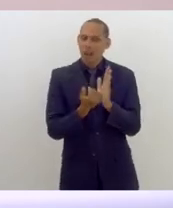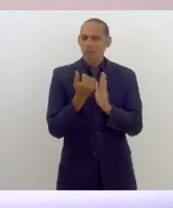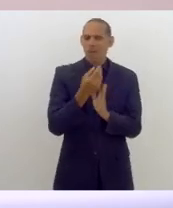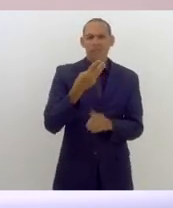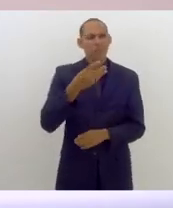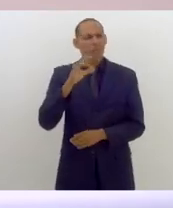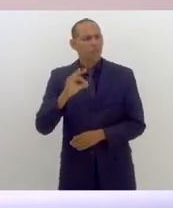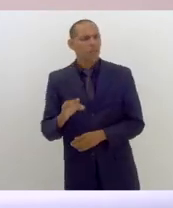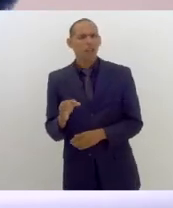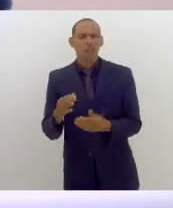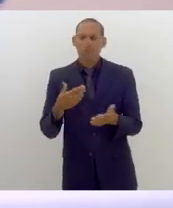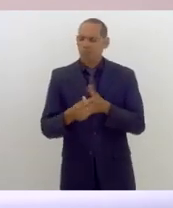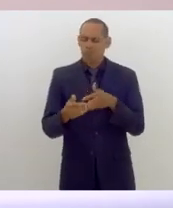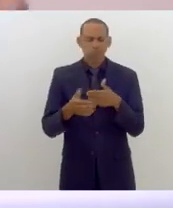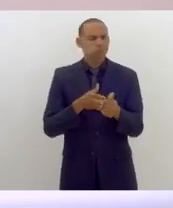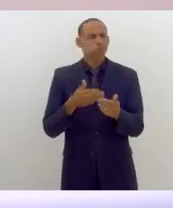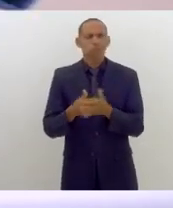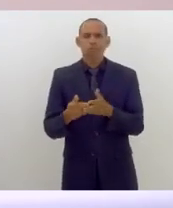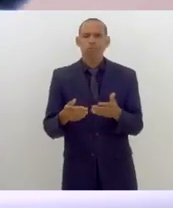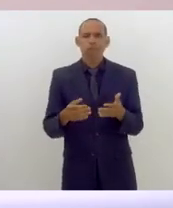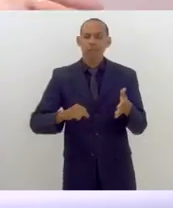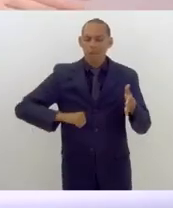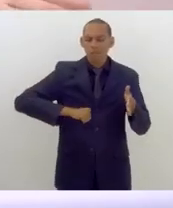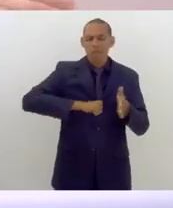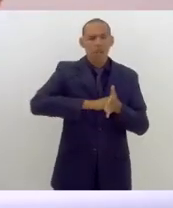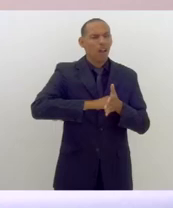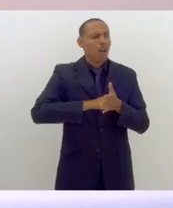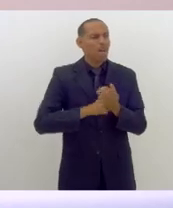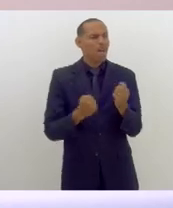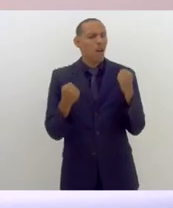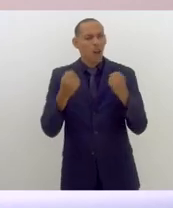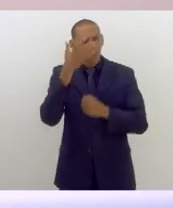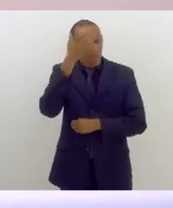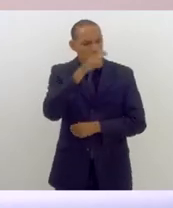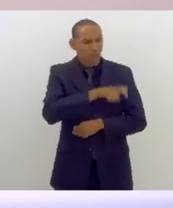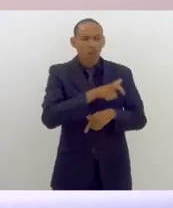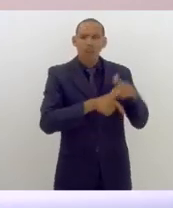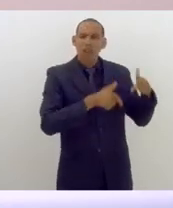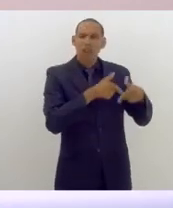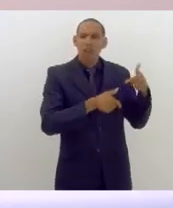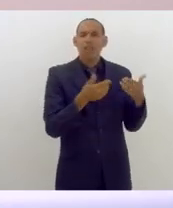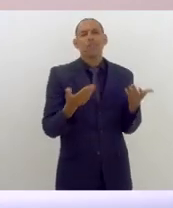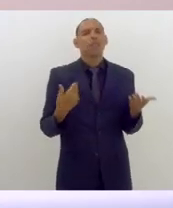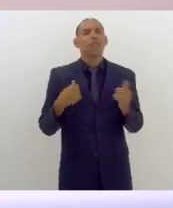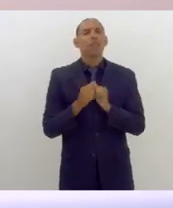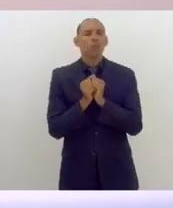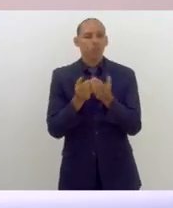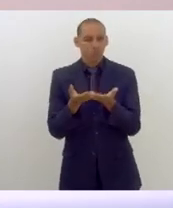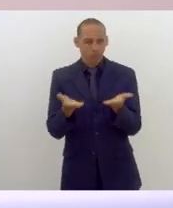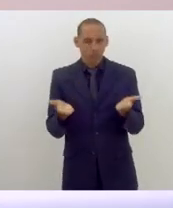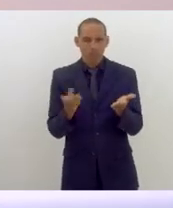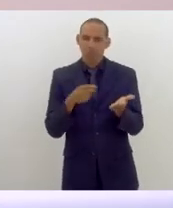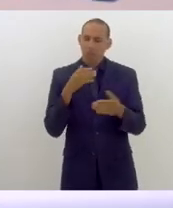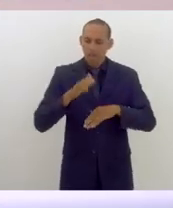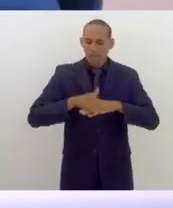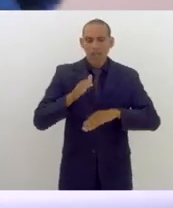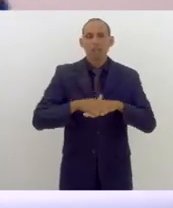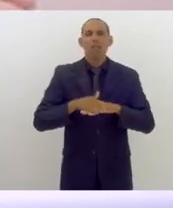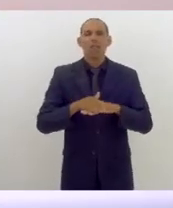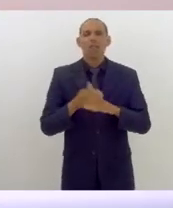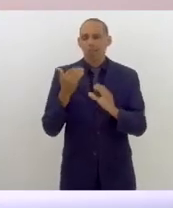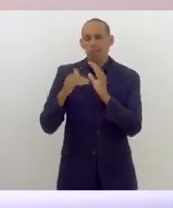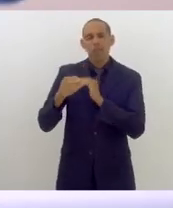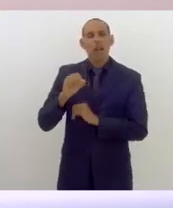3%, o que for gera um impacto muito grande na vida do trabalhador Então queria me somar você nesse sentido nós vamos fazer esse encaminhamento